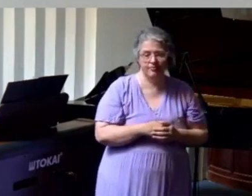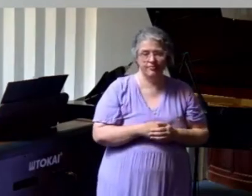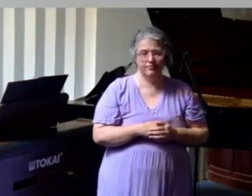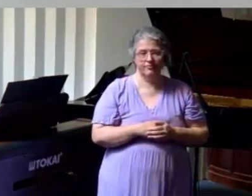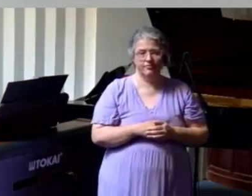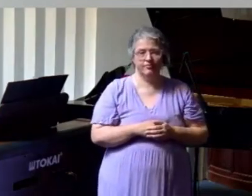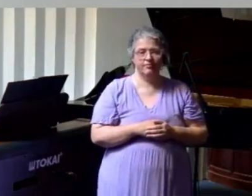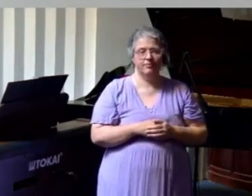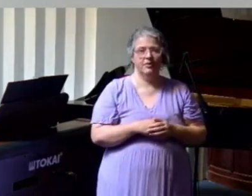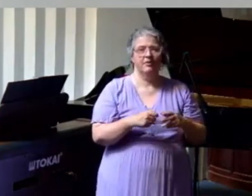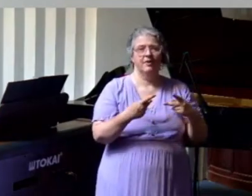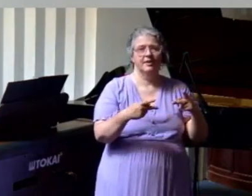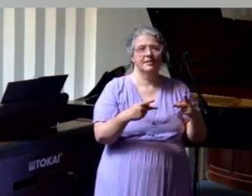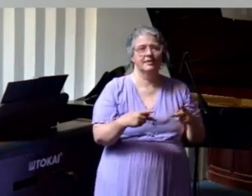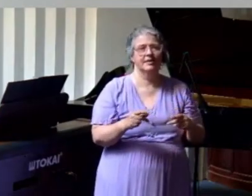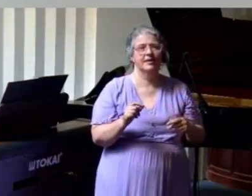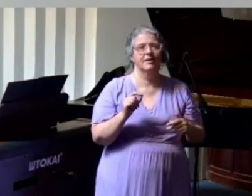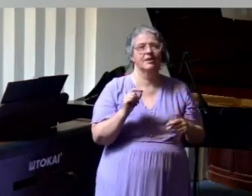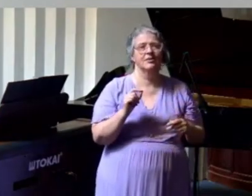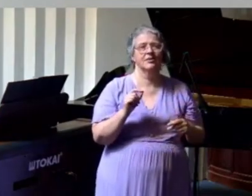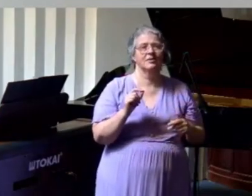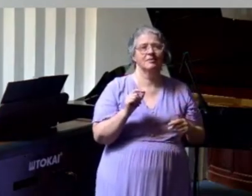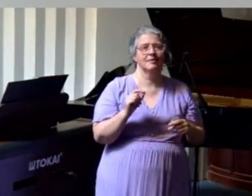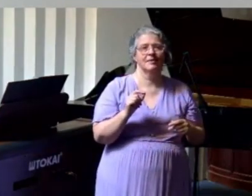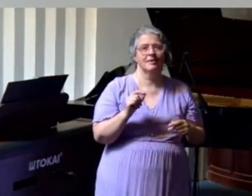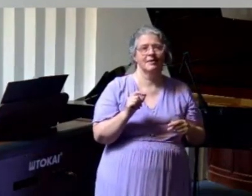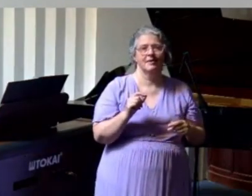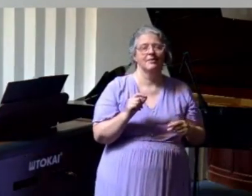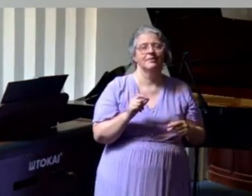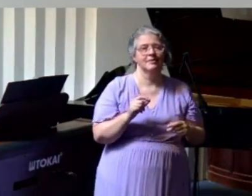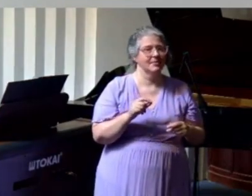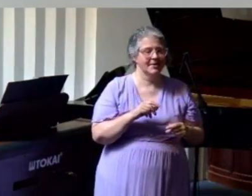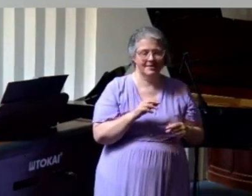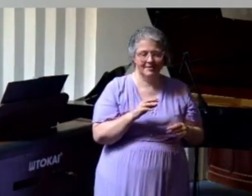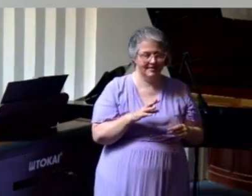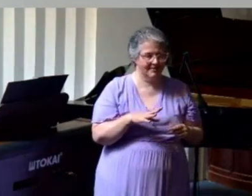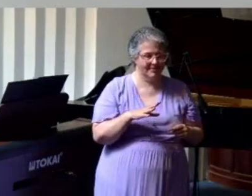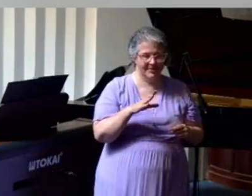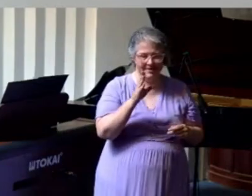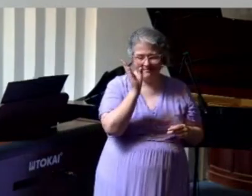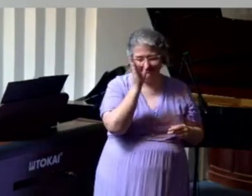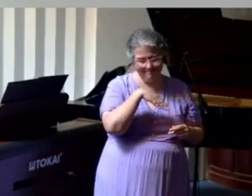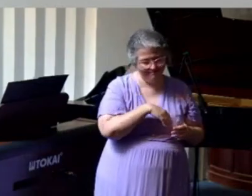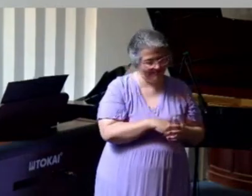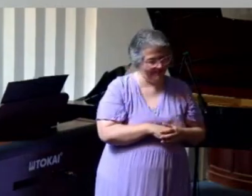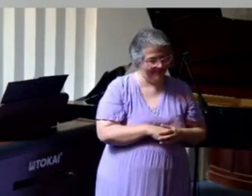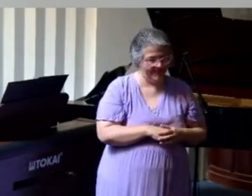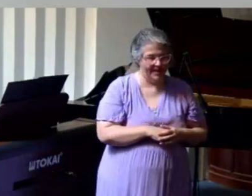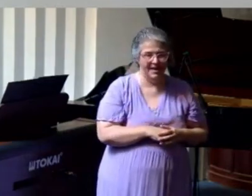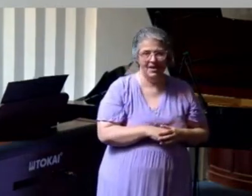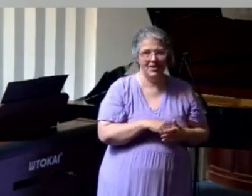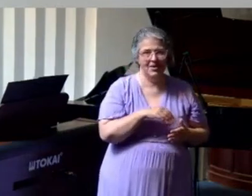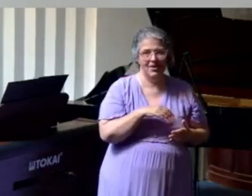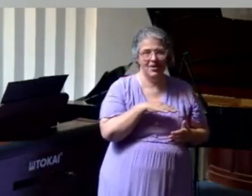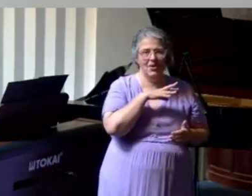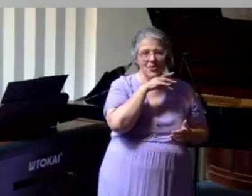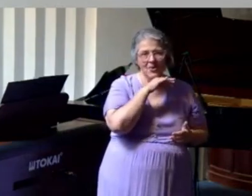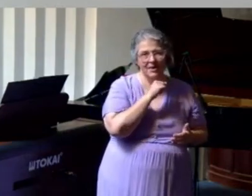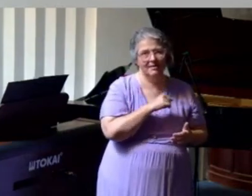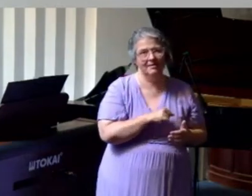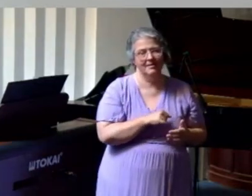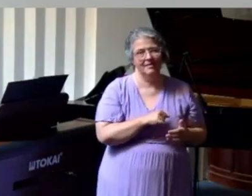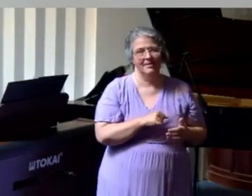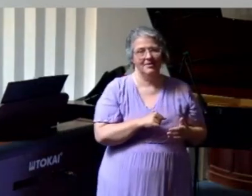uma devoção aparente. É lamentável uma devoção